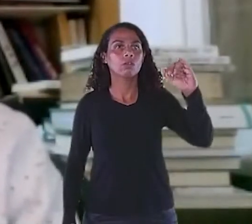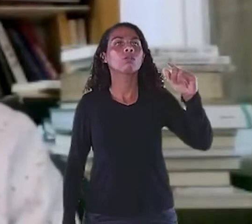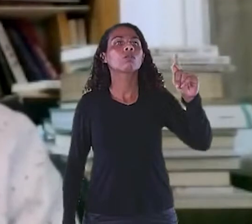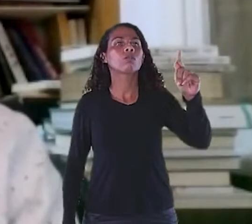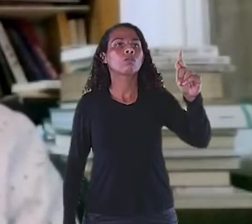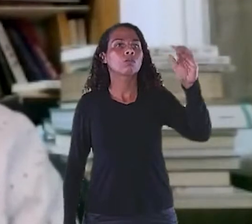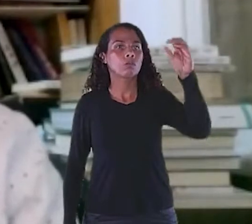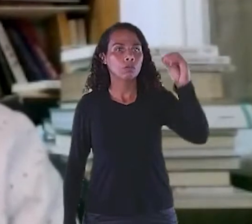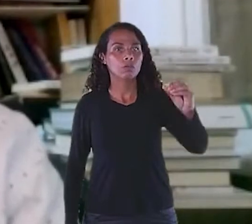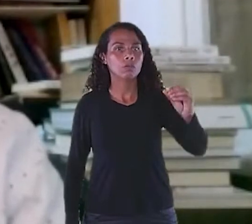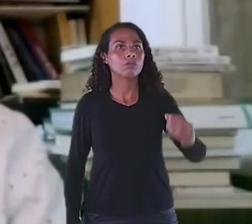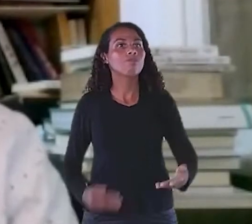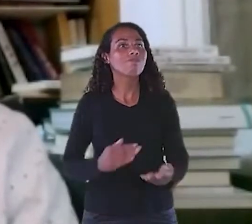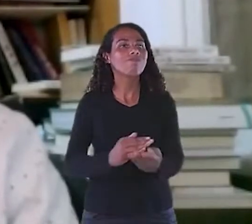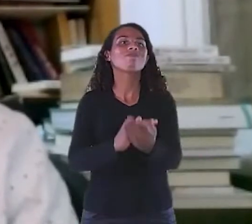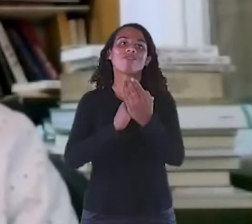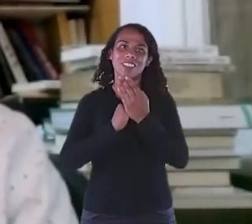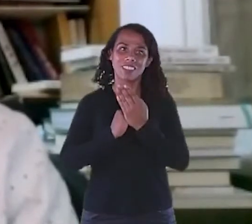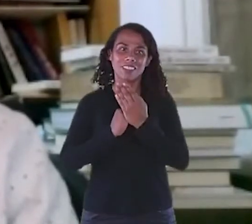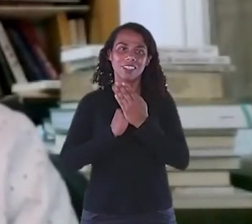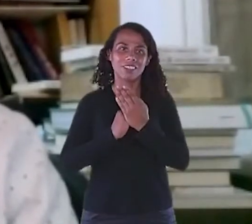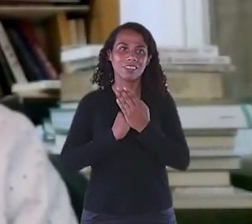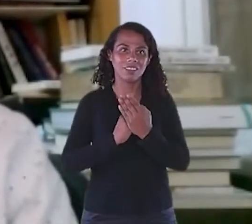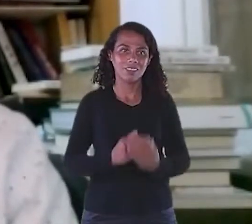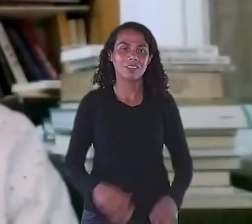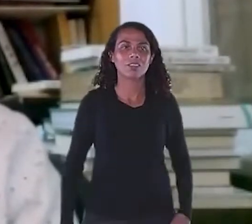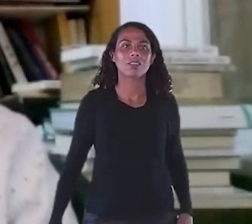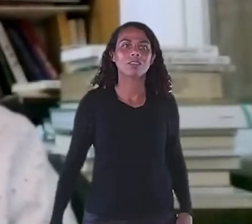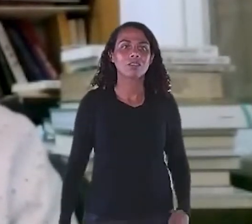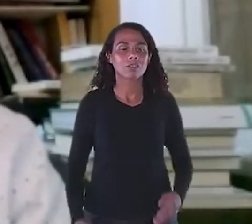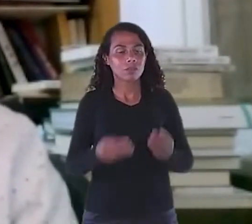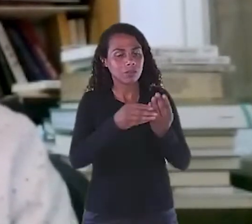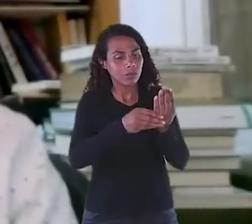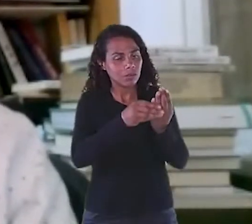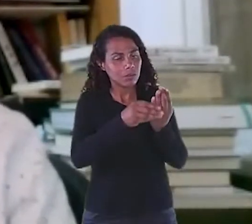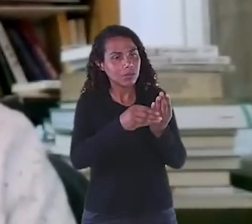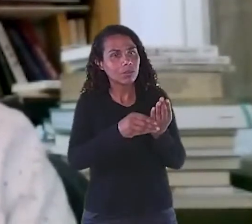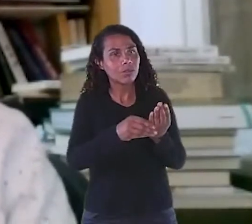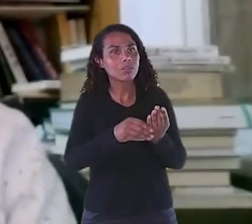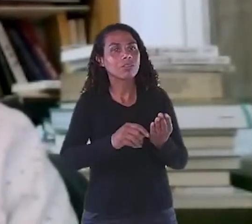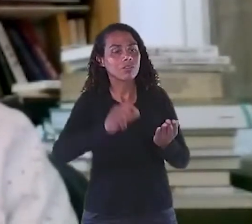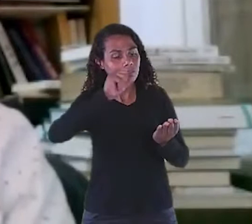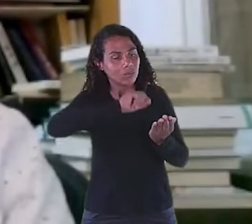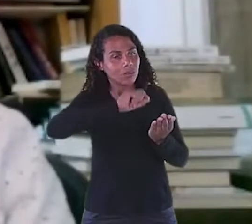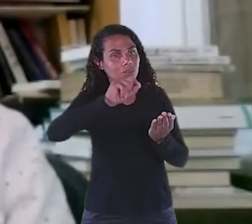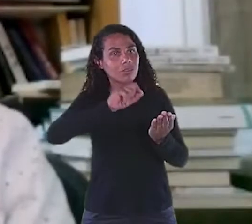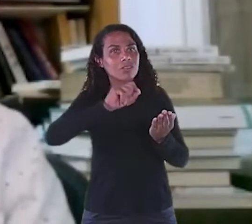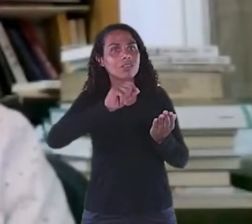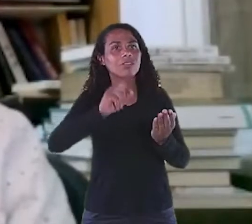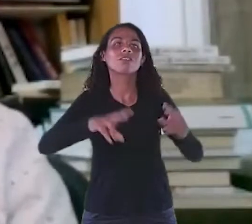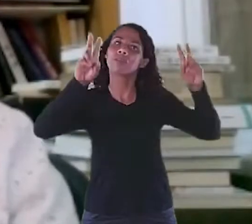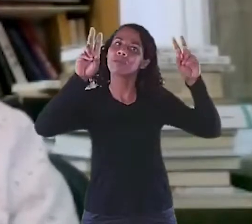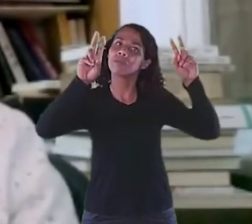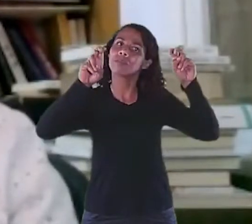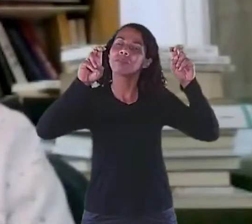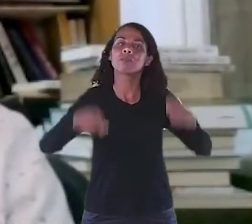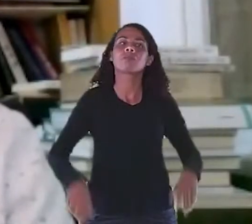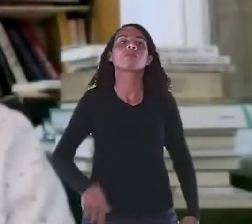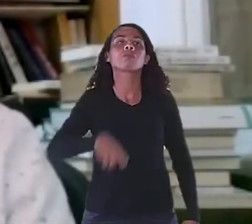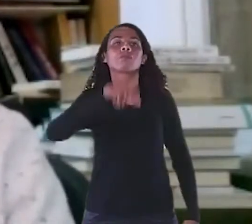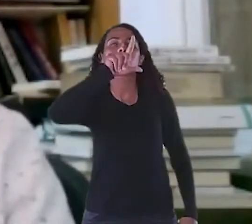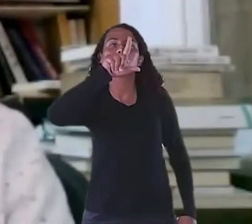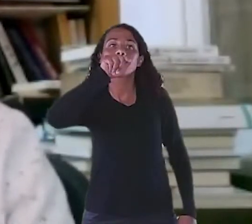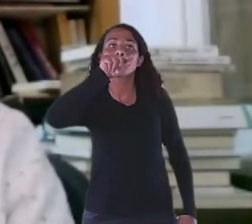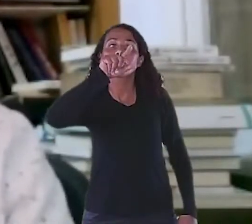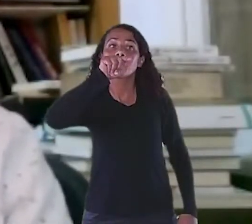e agora ao Espalhador de Passarinhos. Eu acho que a leitura fica mais fluente, né? Mas depende de